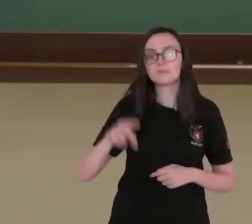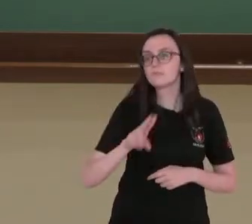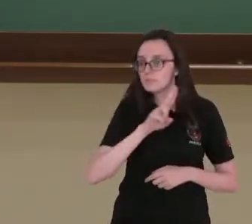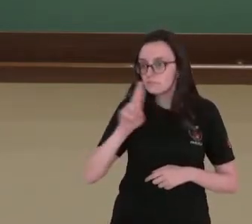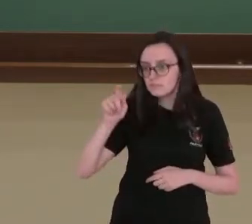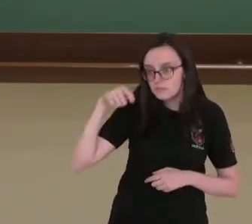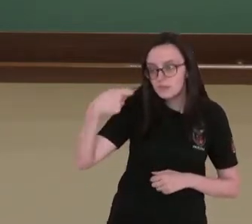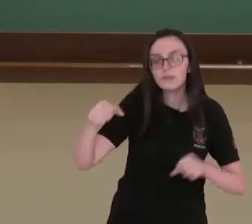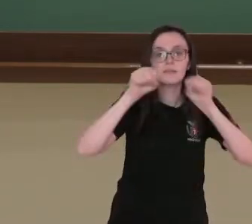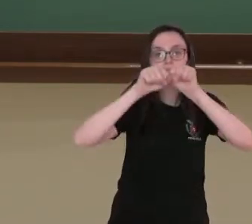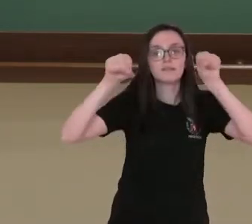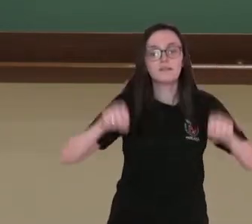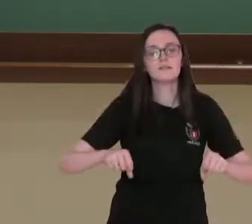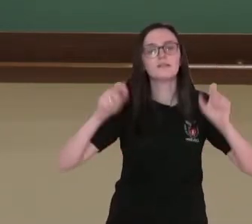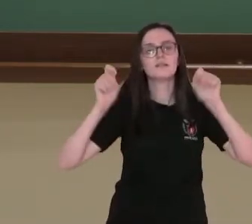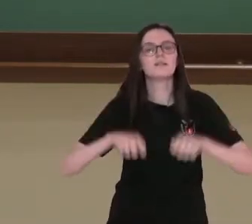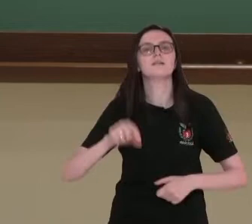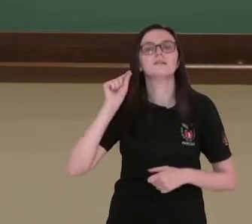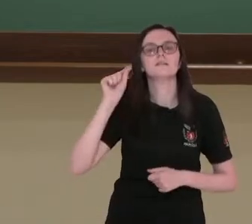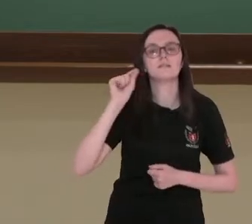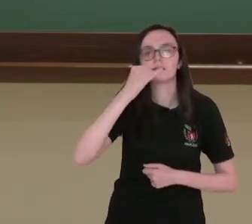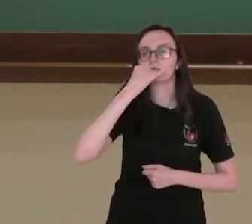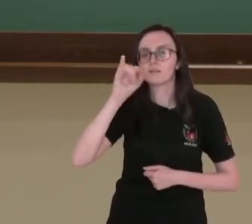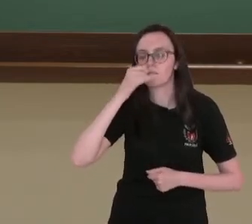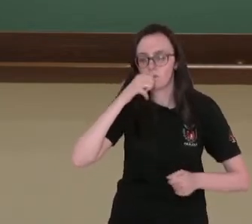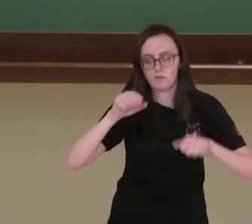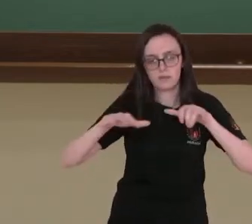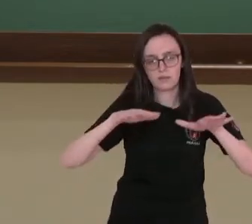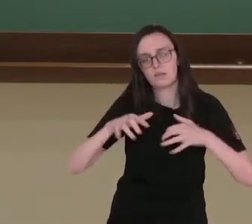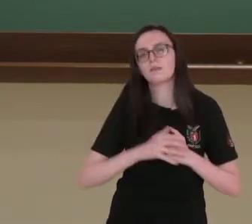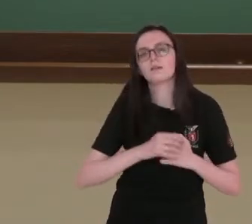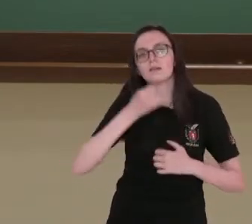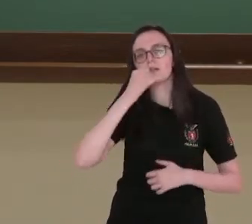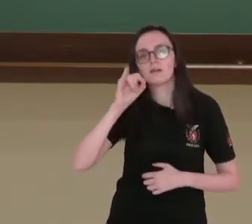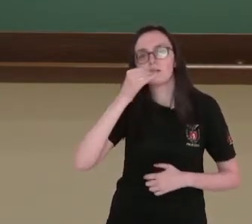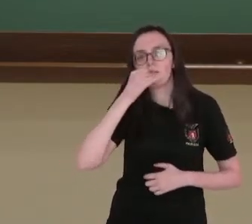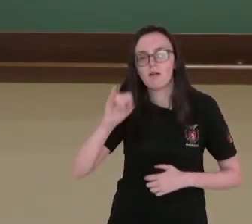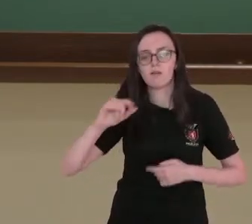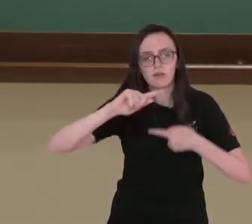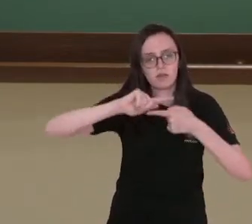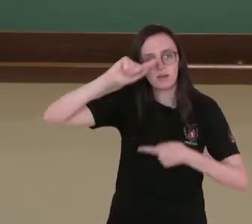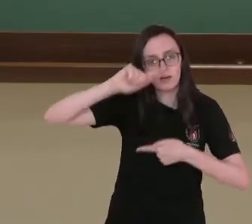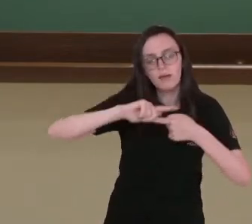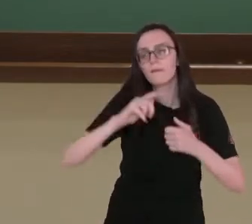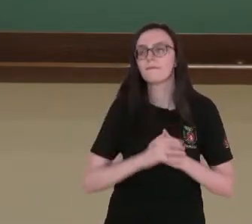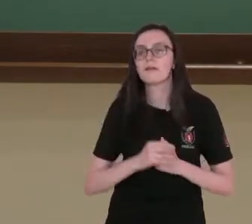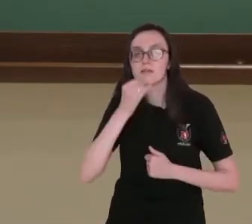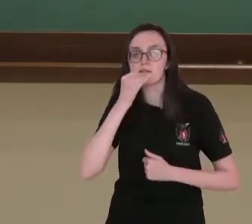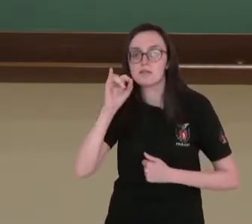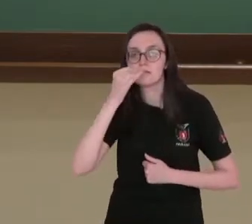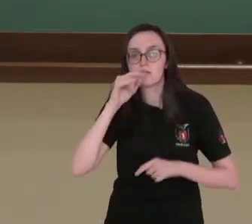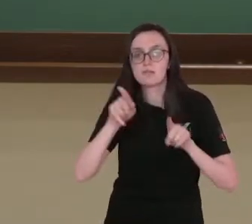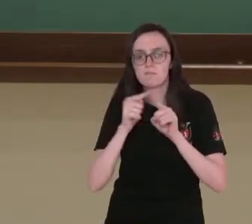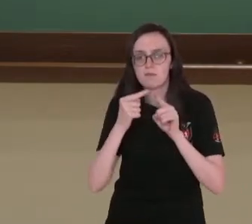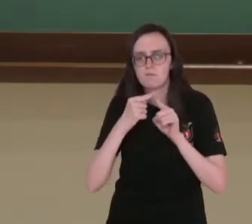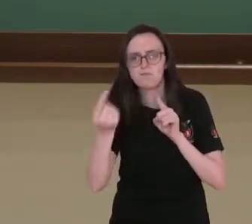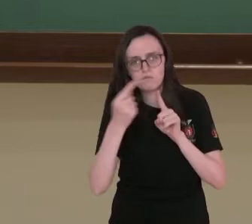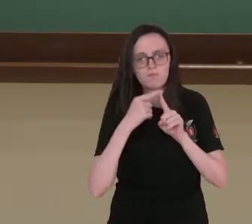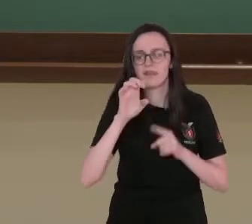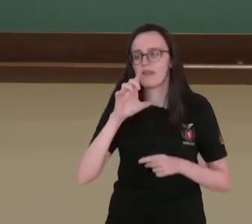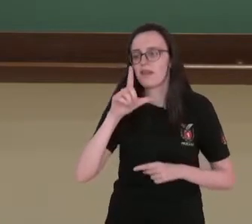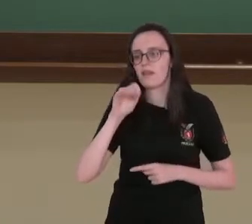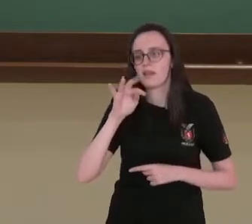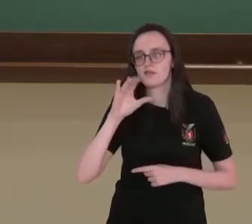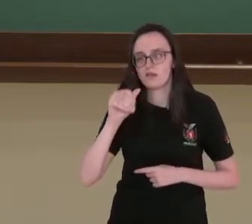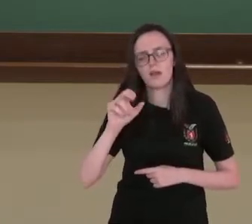para sistemas que podem ter energia cinética, energia potencial gravitacional, energia potencial elástica. Ou pode ter